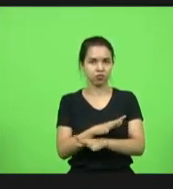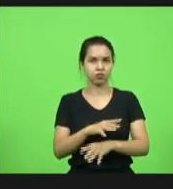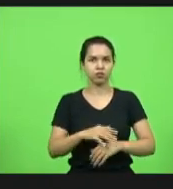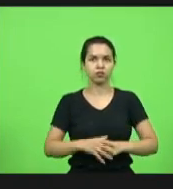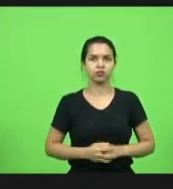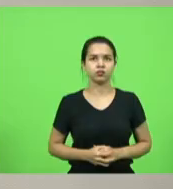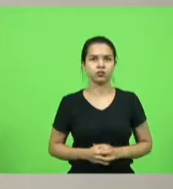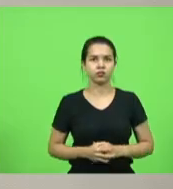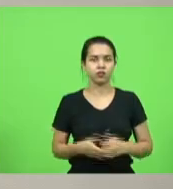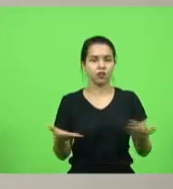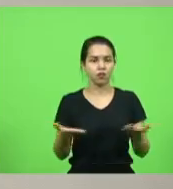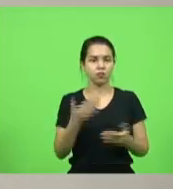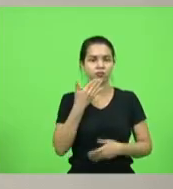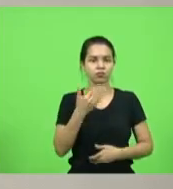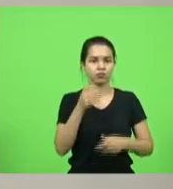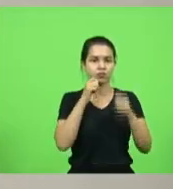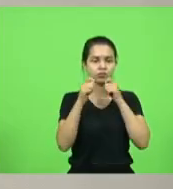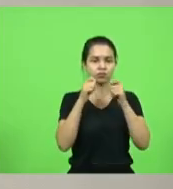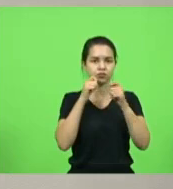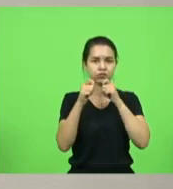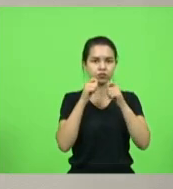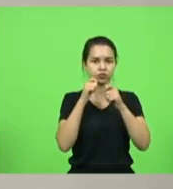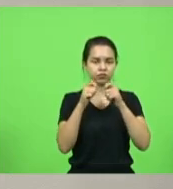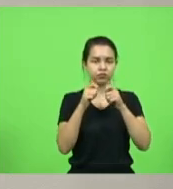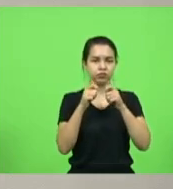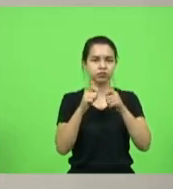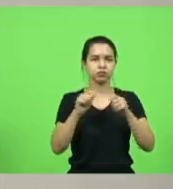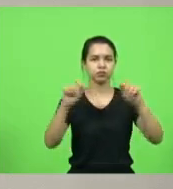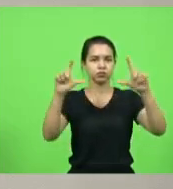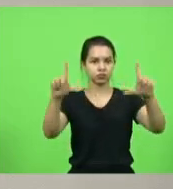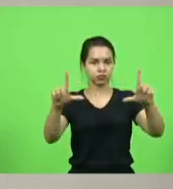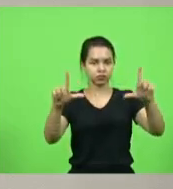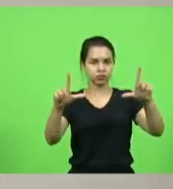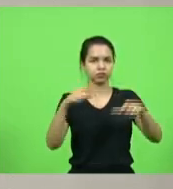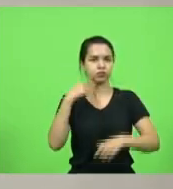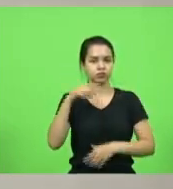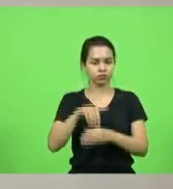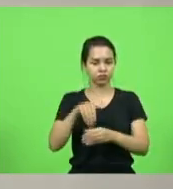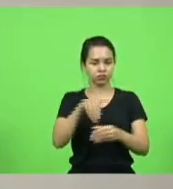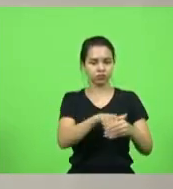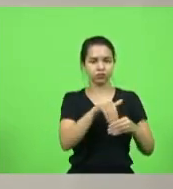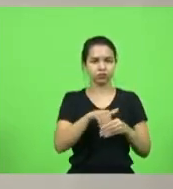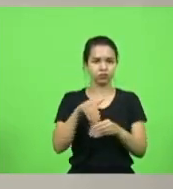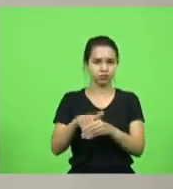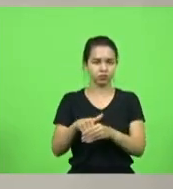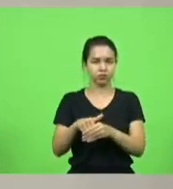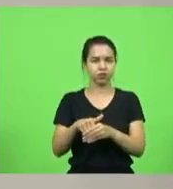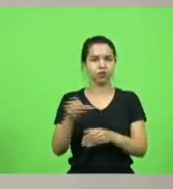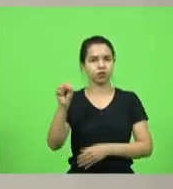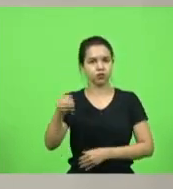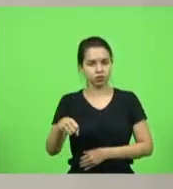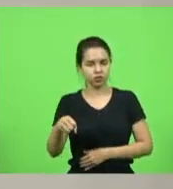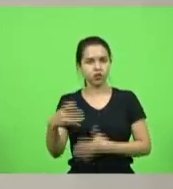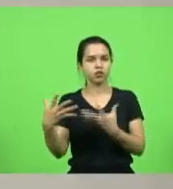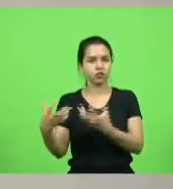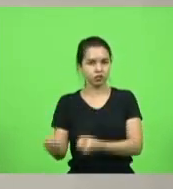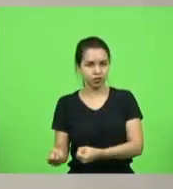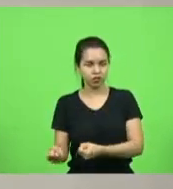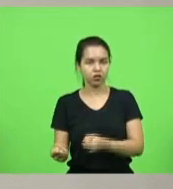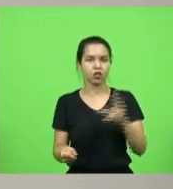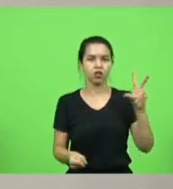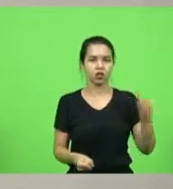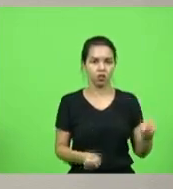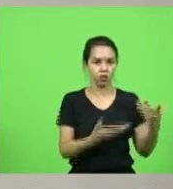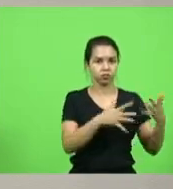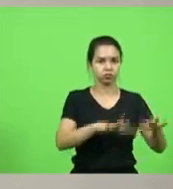Peço assessoria para que abra o painel para que os senhores e senhoras deputados possam exercer o seu direito de voto. Quem vota sim, vota a favor do requerimento. Quem vota não,